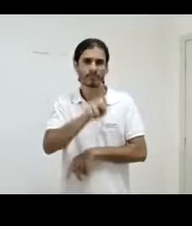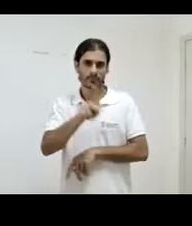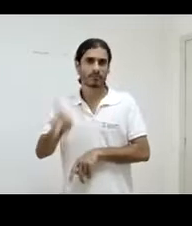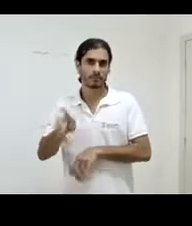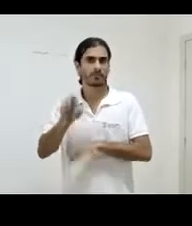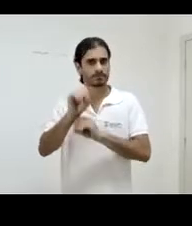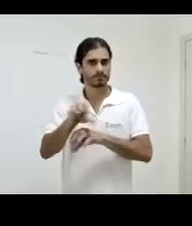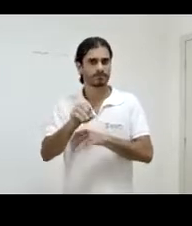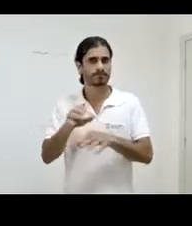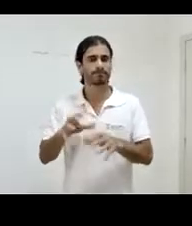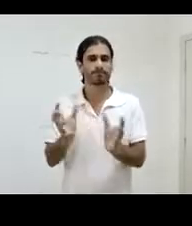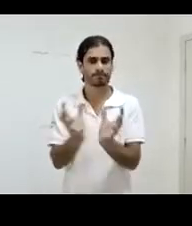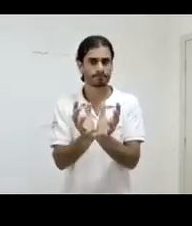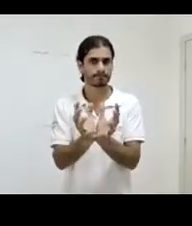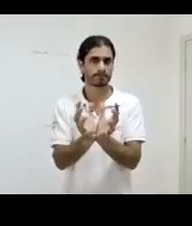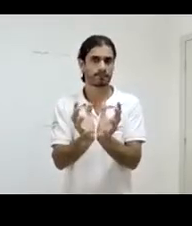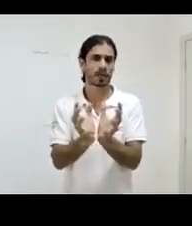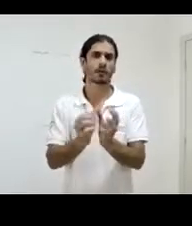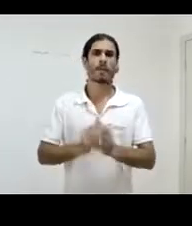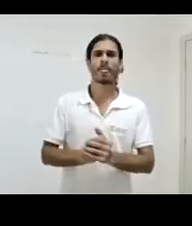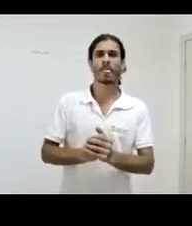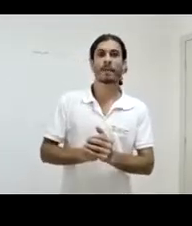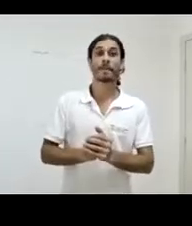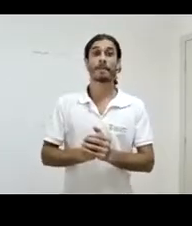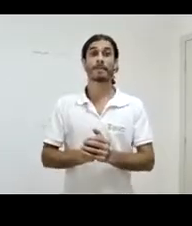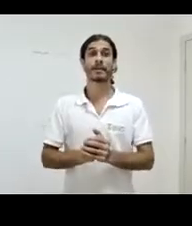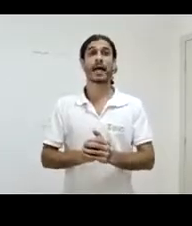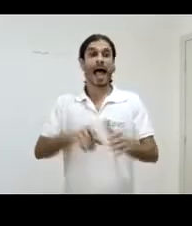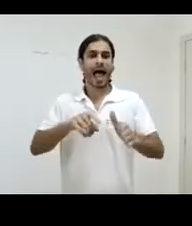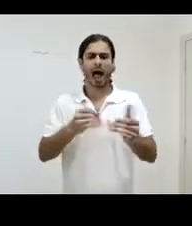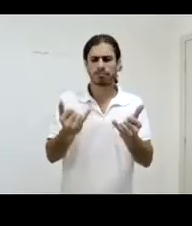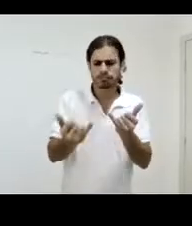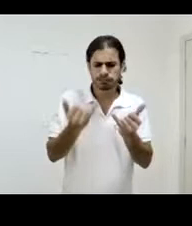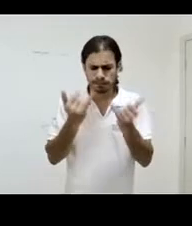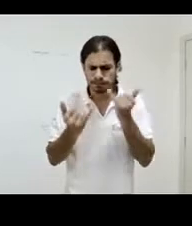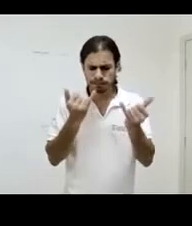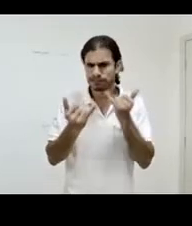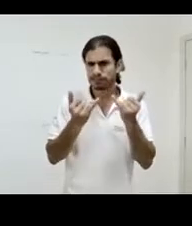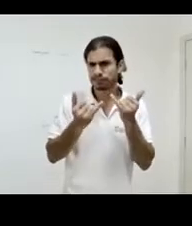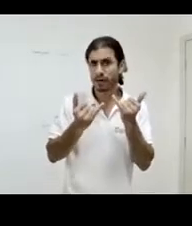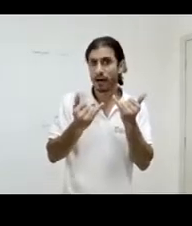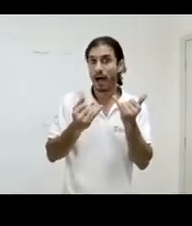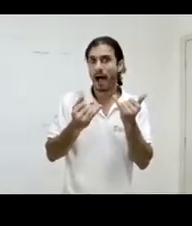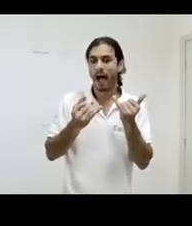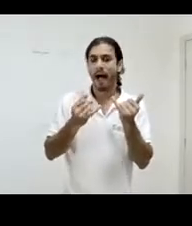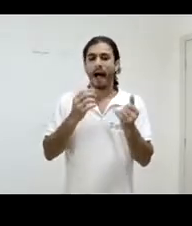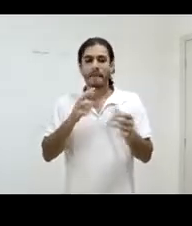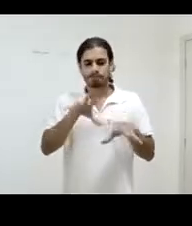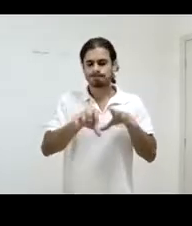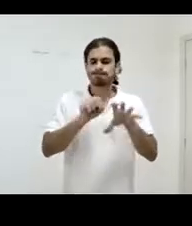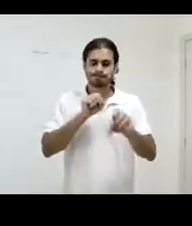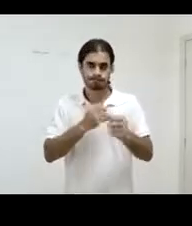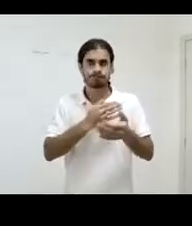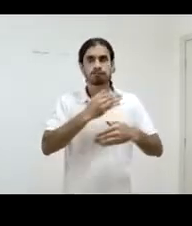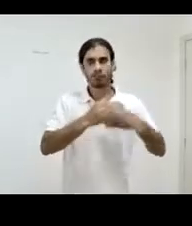Então, as informações que forem levantadas no decorrer, né, desse processo vão ajudar na pesquisa em si e na